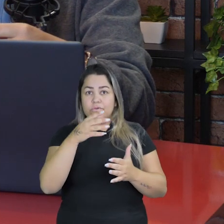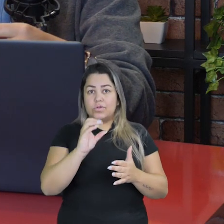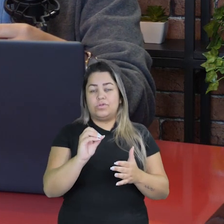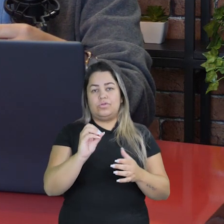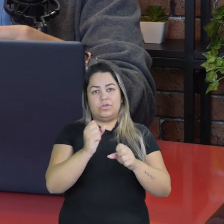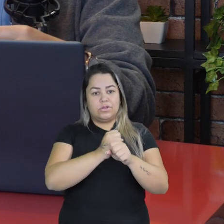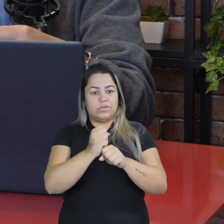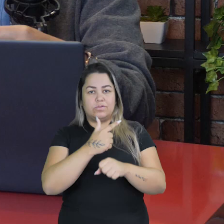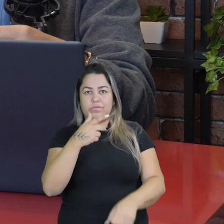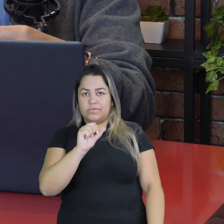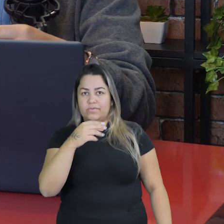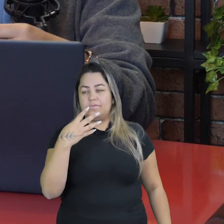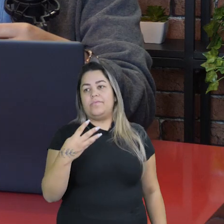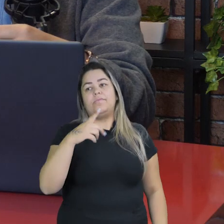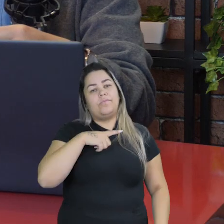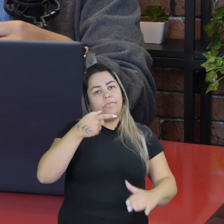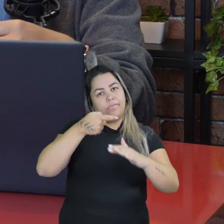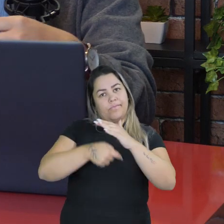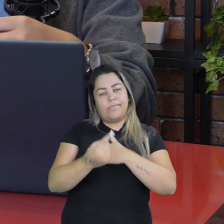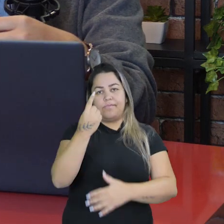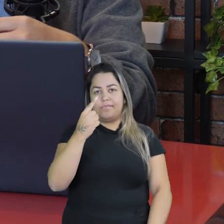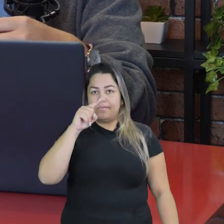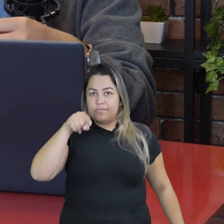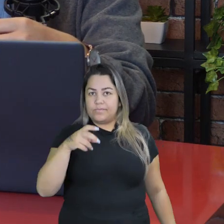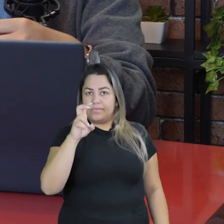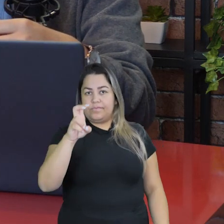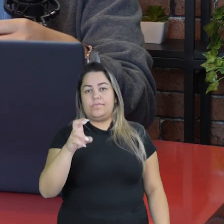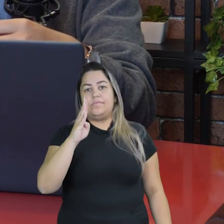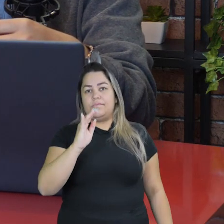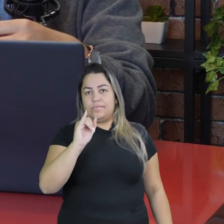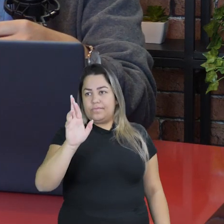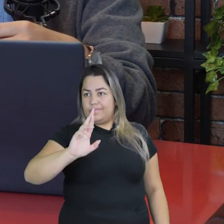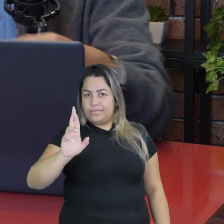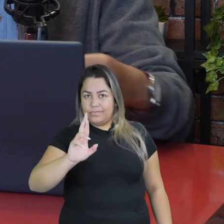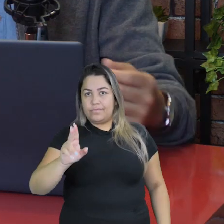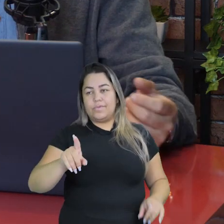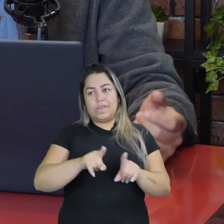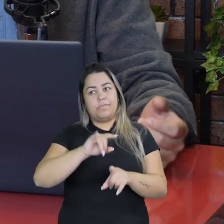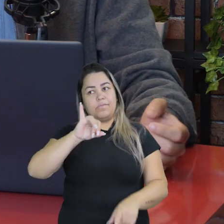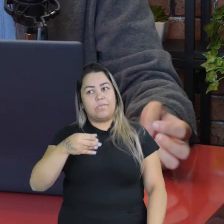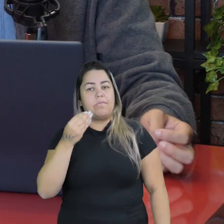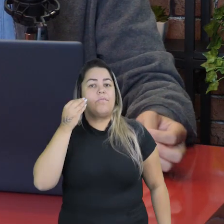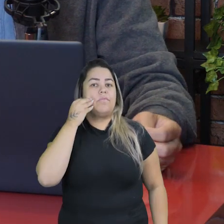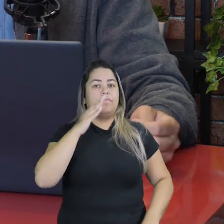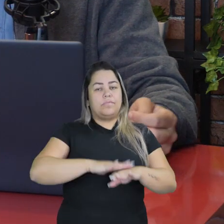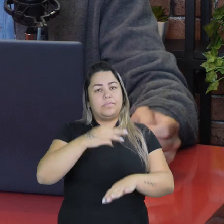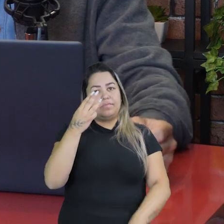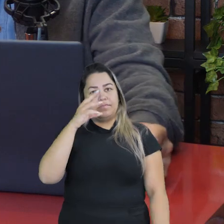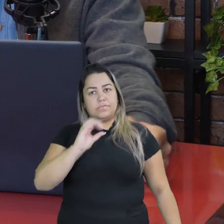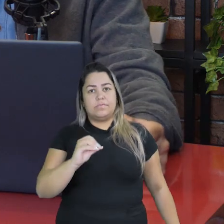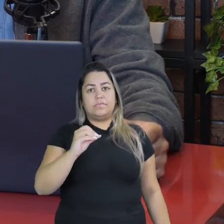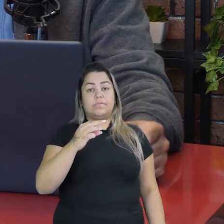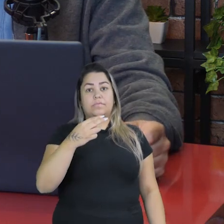completa 20 anos em 2024, tendo investido 1,5 bilhão de reais em oportunidades